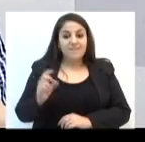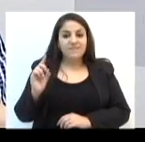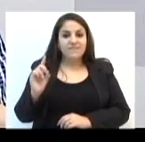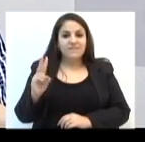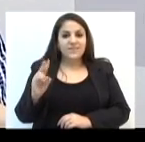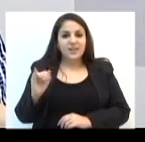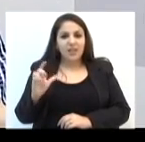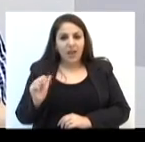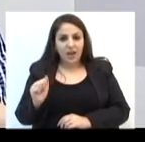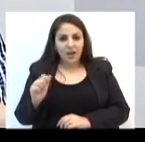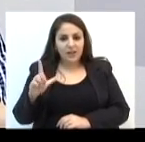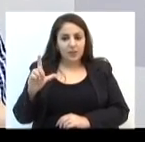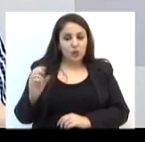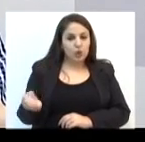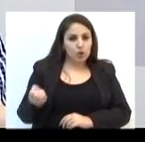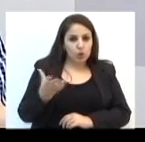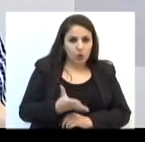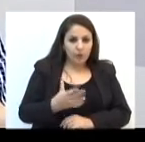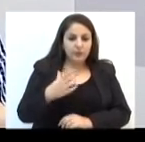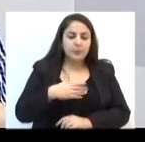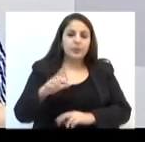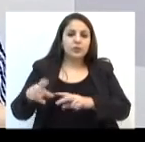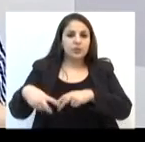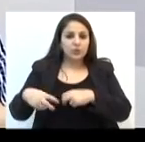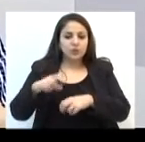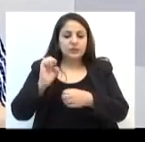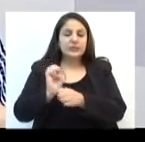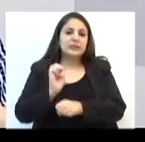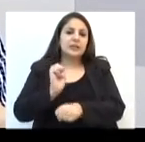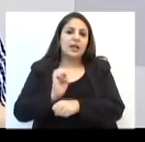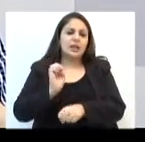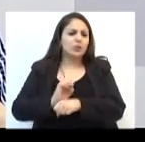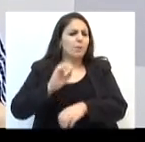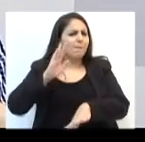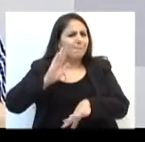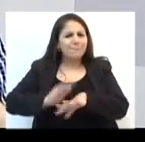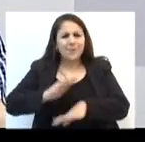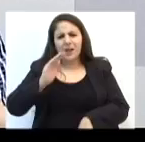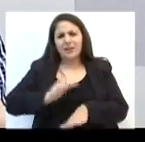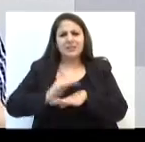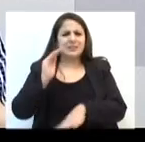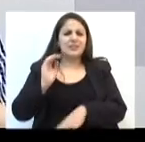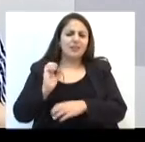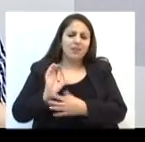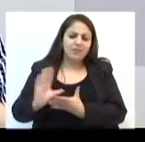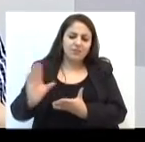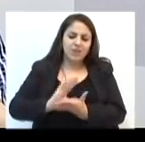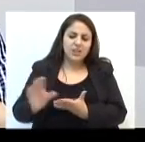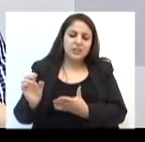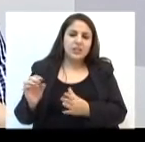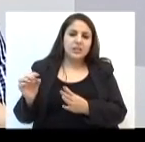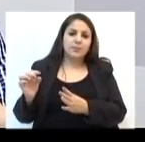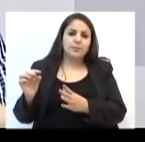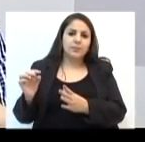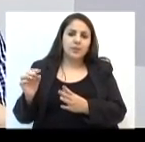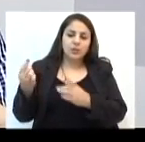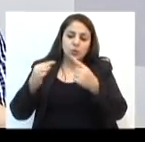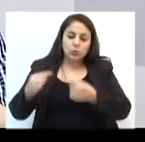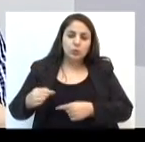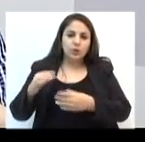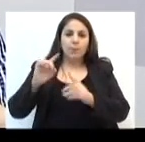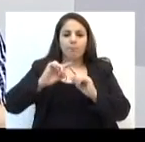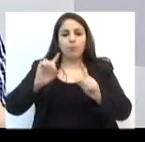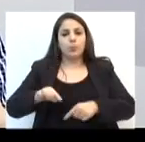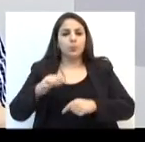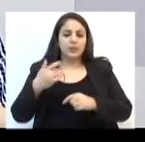Nova. E nós somos hoje, seguramente, no interior do estado, a cidade que mais investe em novas estruturas públicas